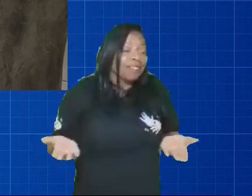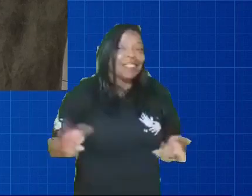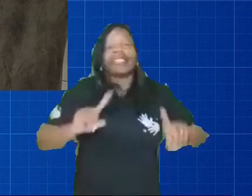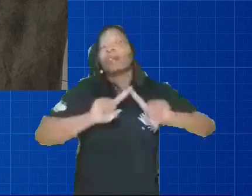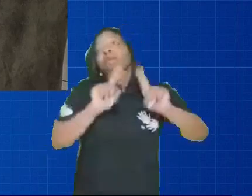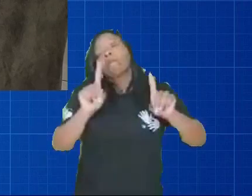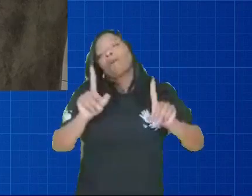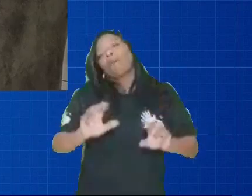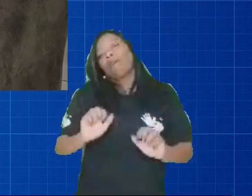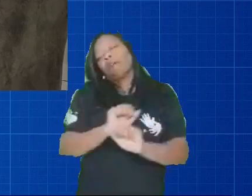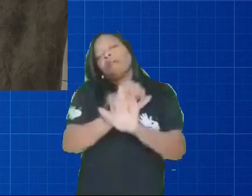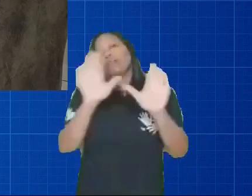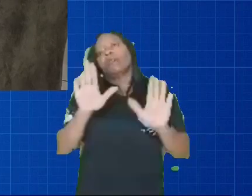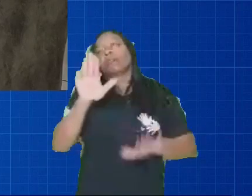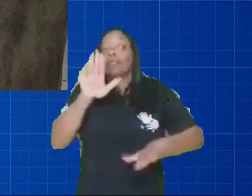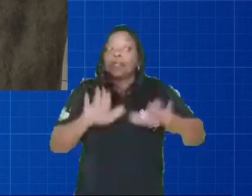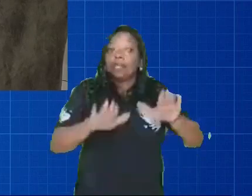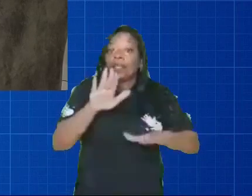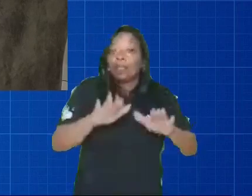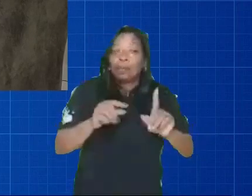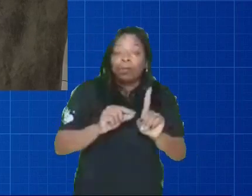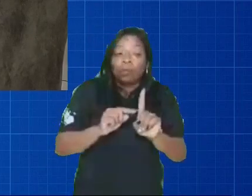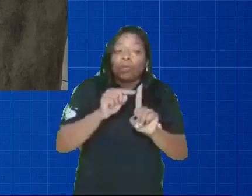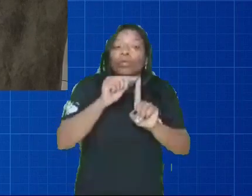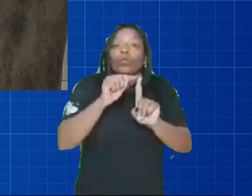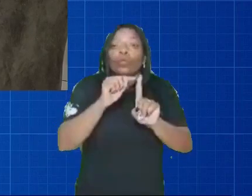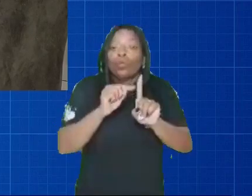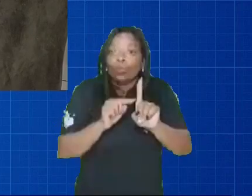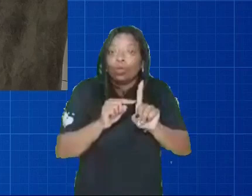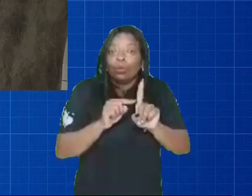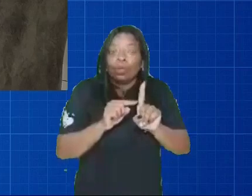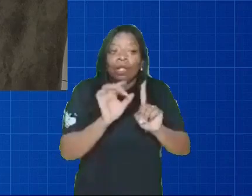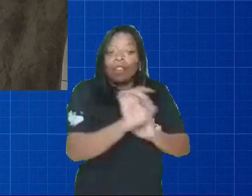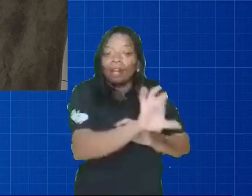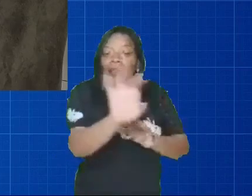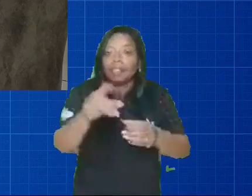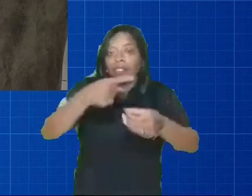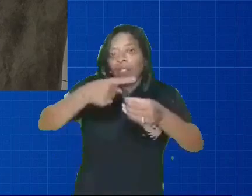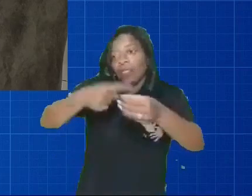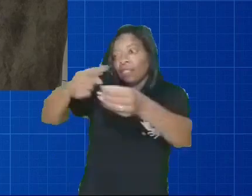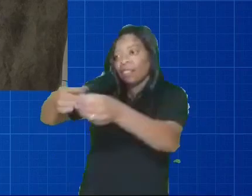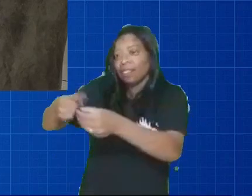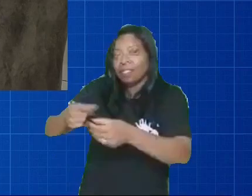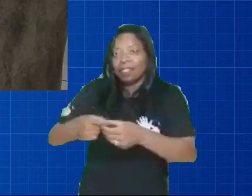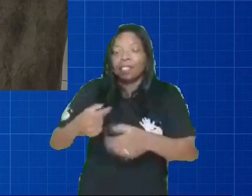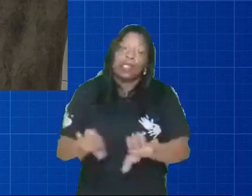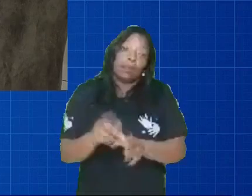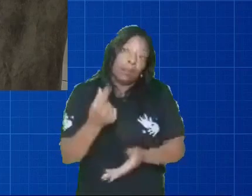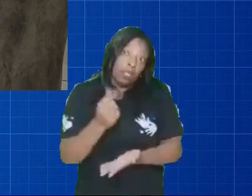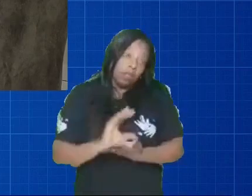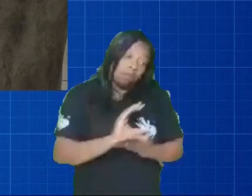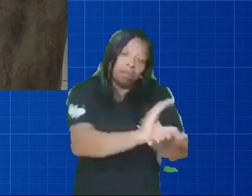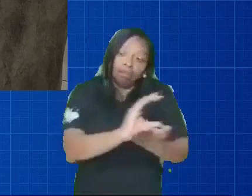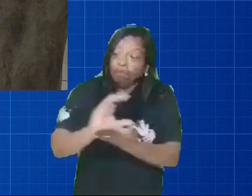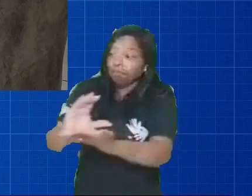porque depende do estágio em que os municípios se encontram, depende de recursos públicos, depende da compreensão